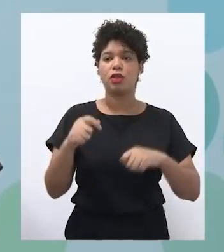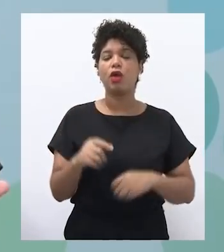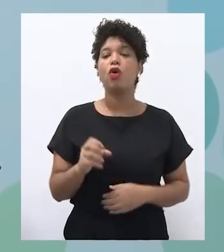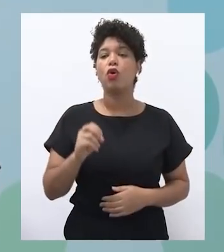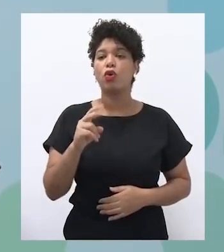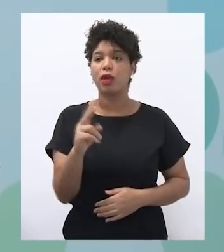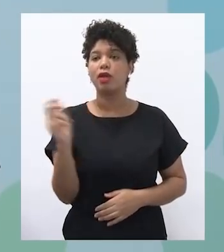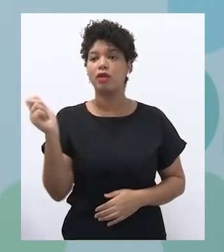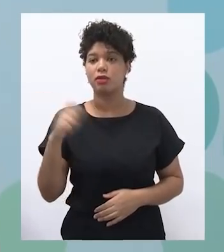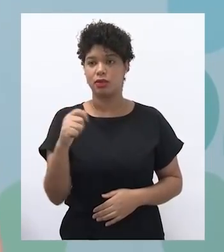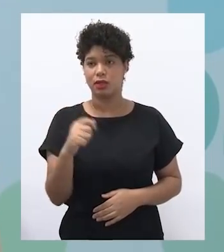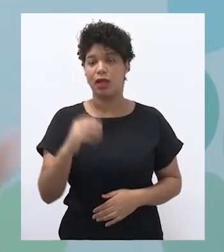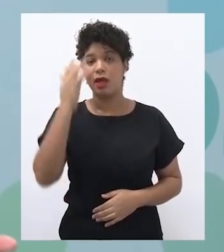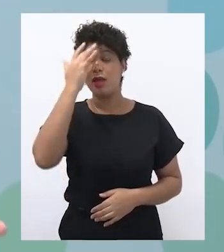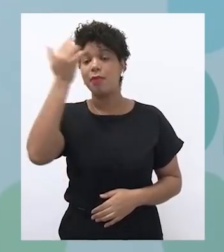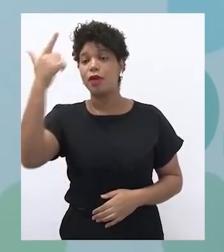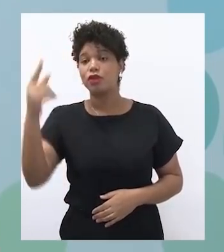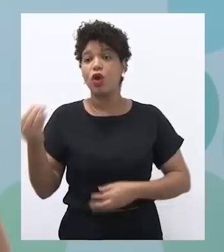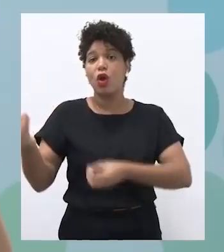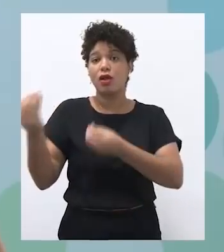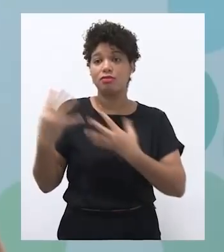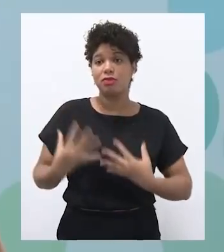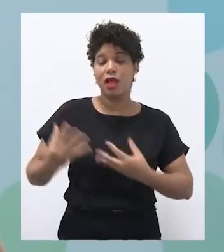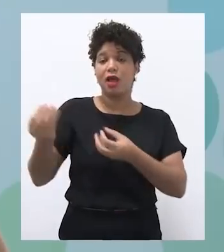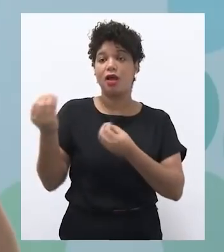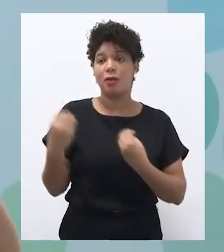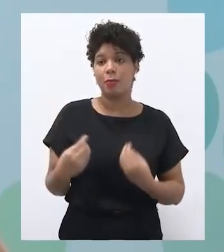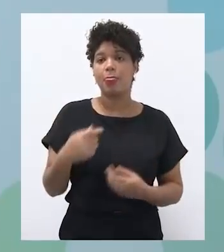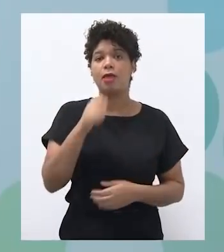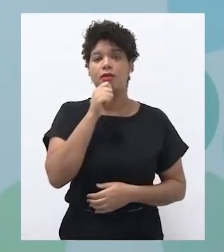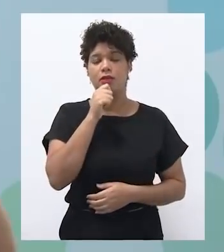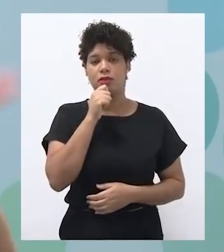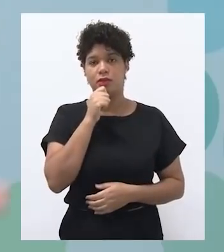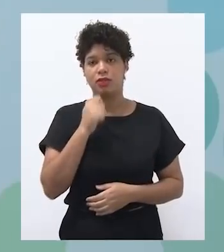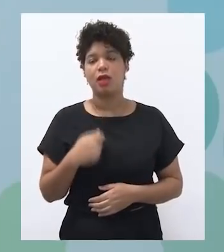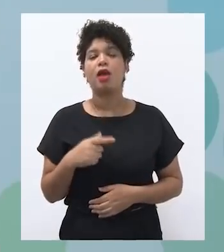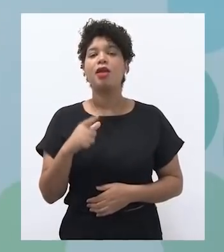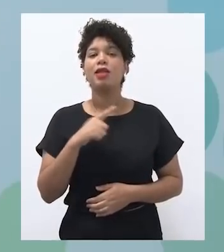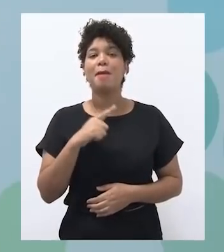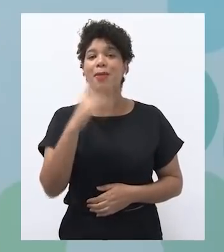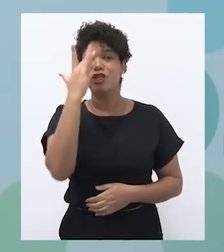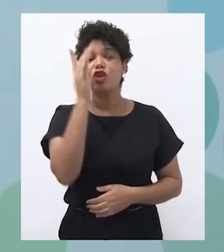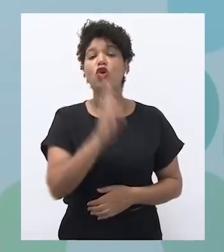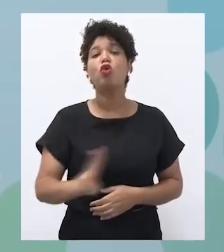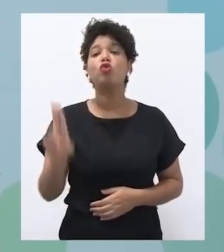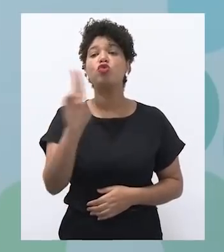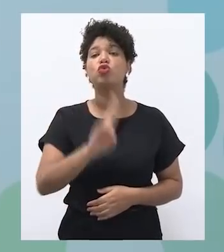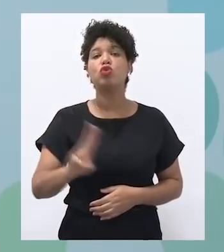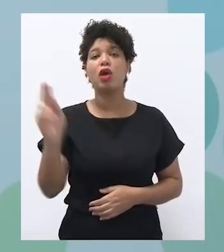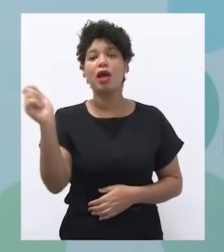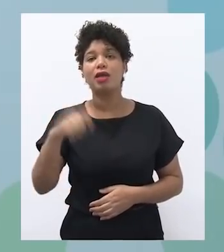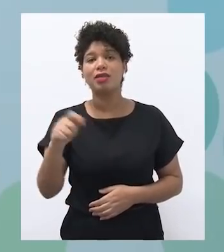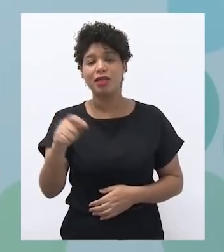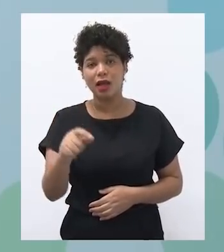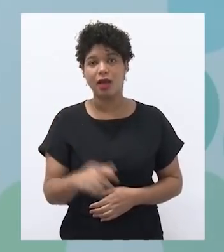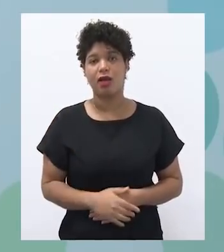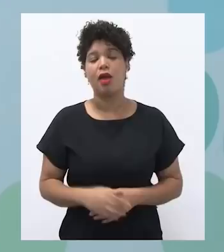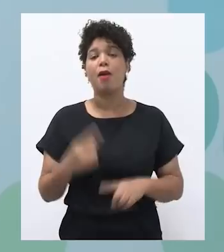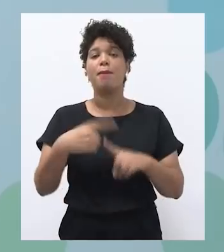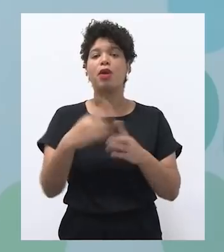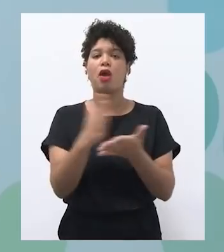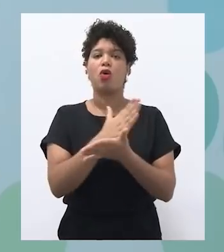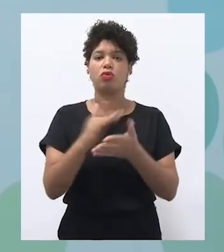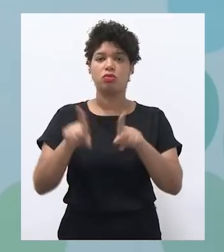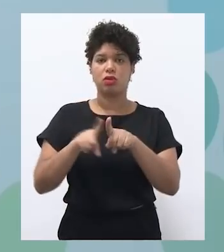e isso não nos é dado para que a gente tenha esse recurso para utilizar. E alguns também mencionando